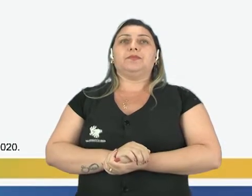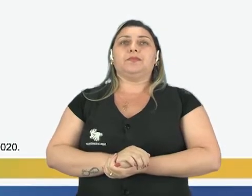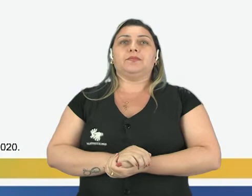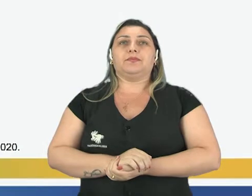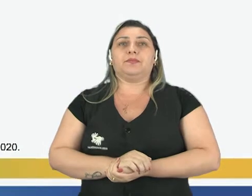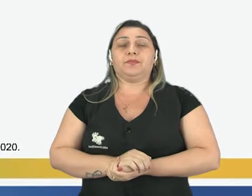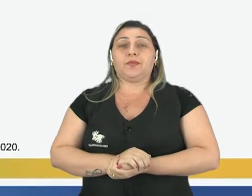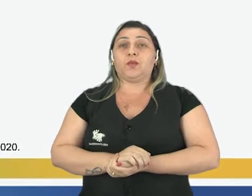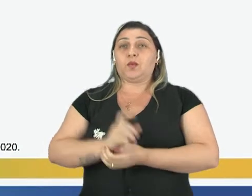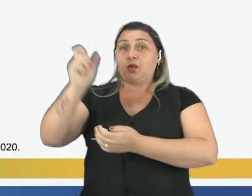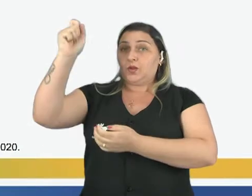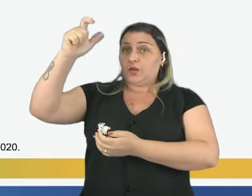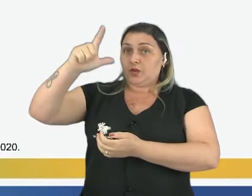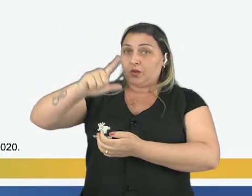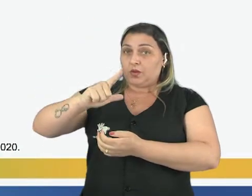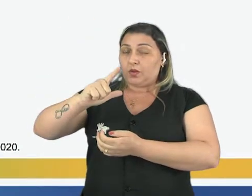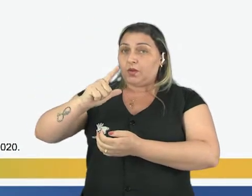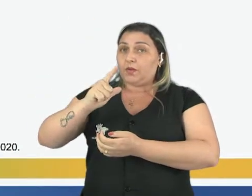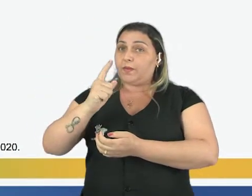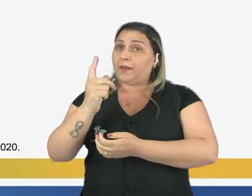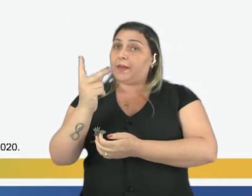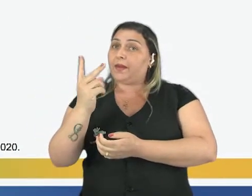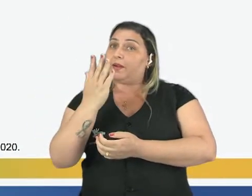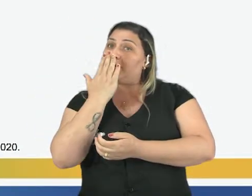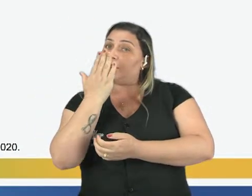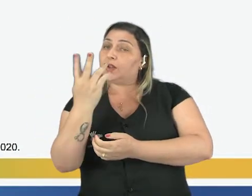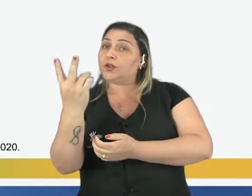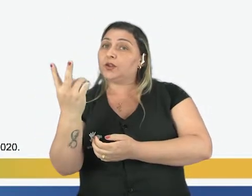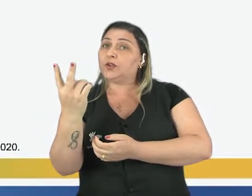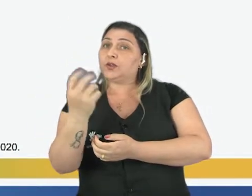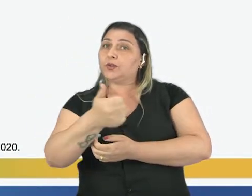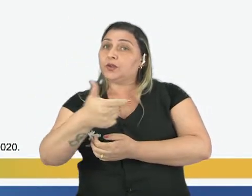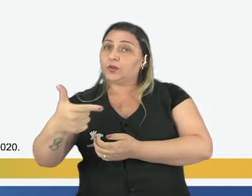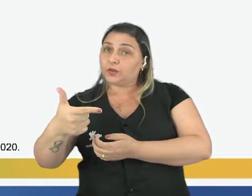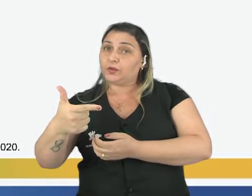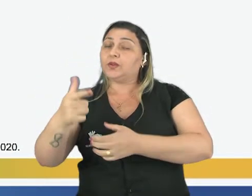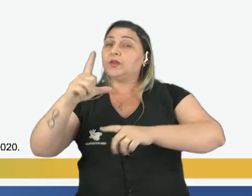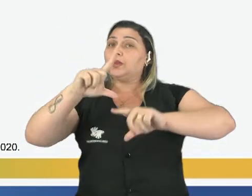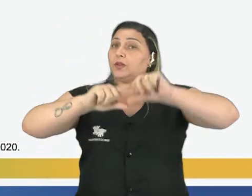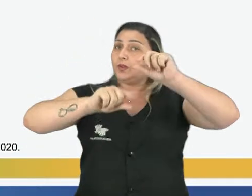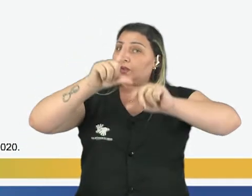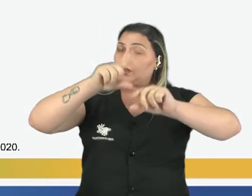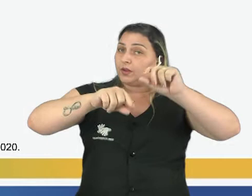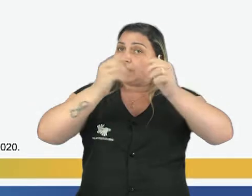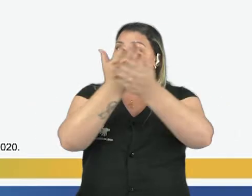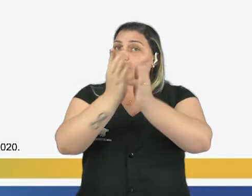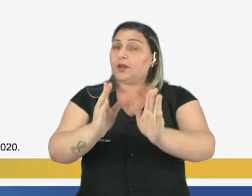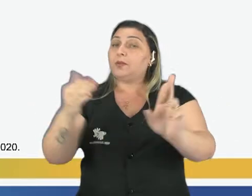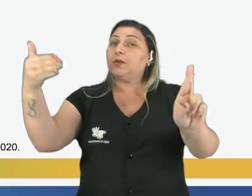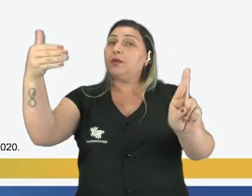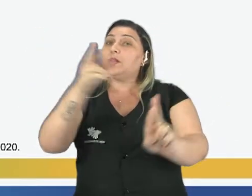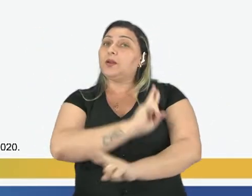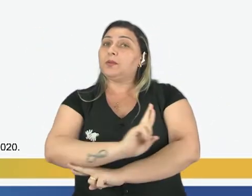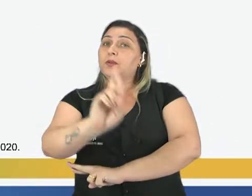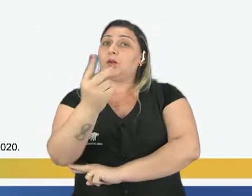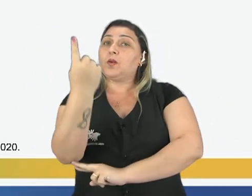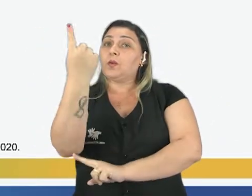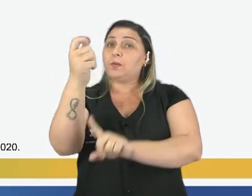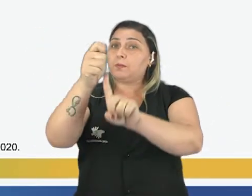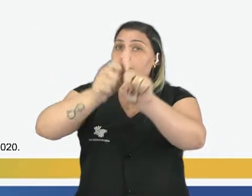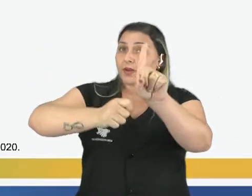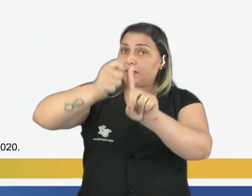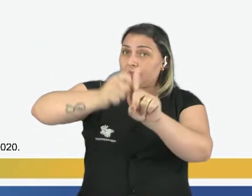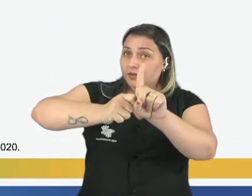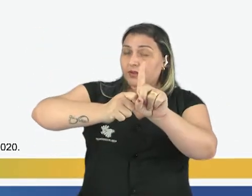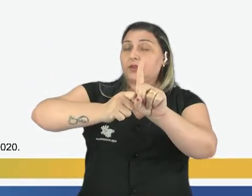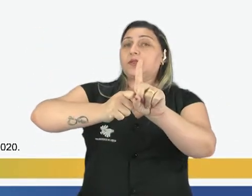Nesse caminho, o Sol passa na frente de 12 constelações. Cada constelação acabou por representar um mês. Um